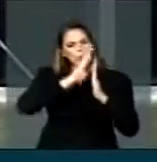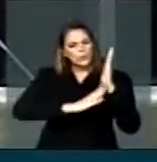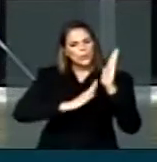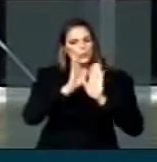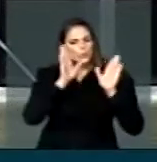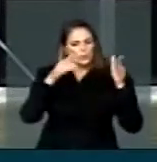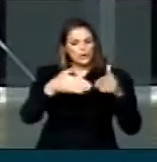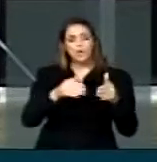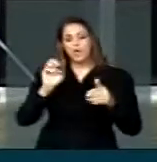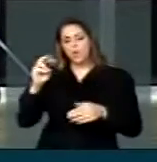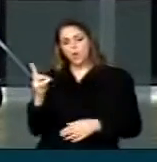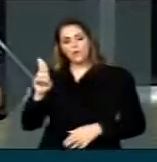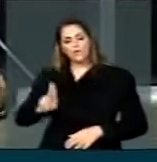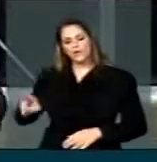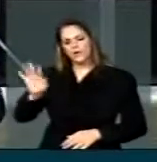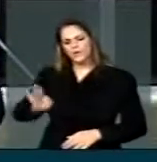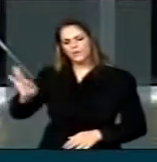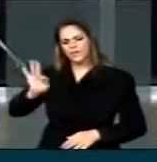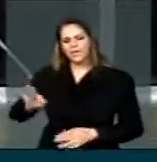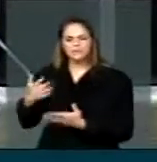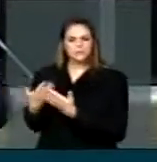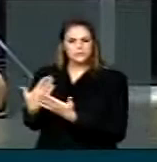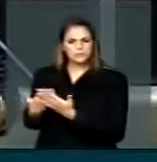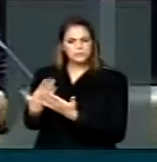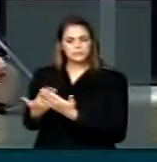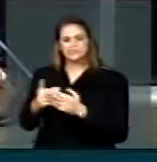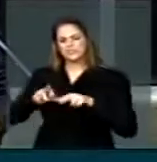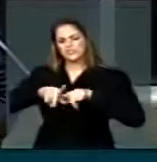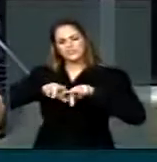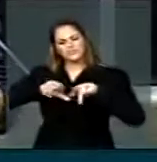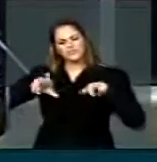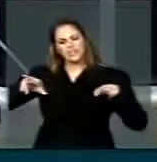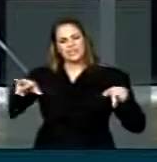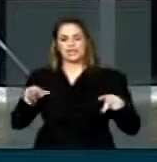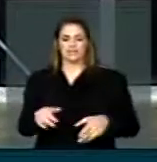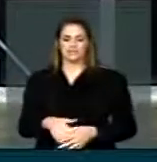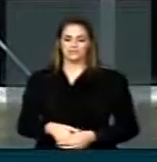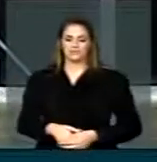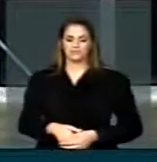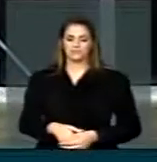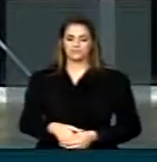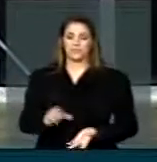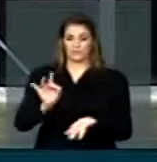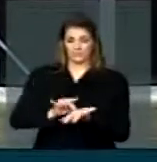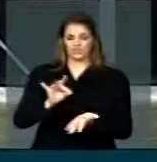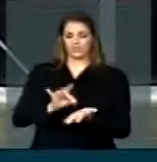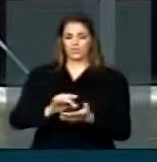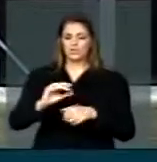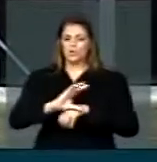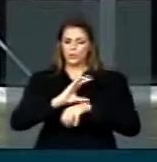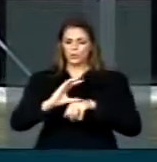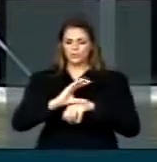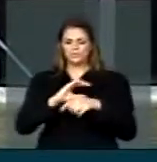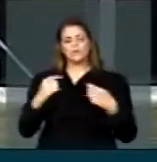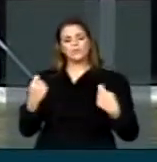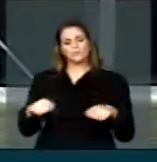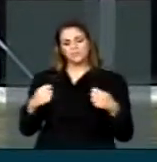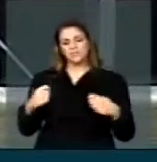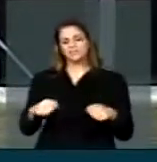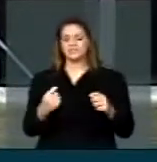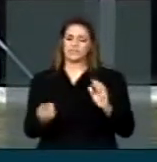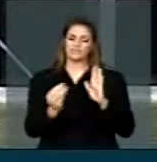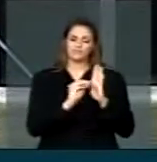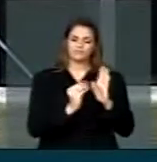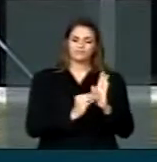juventude universitária. E a nossa análise é que tínhamos que fazer um adendo à Constituição, porque o Constituinte de 88